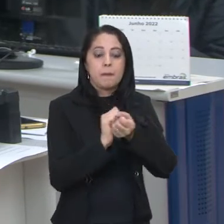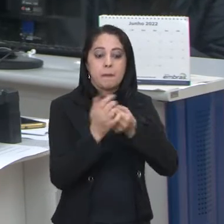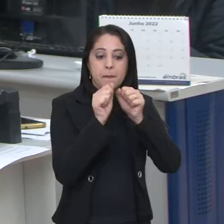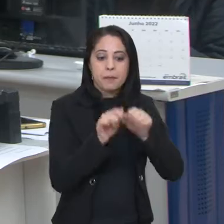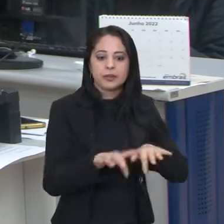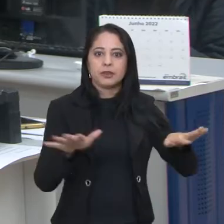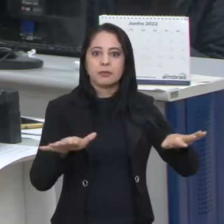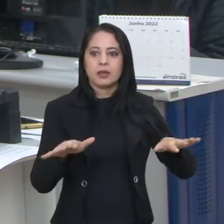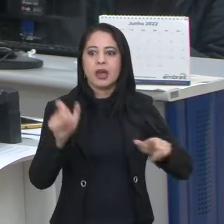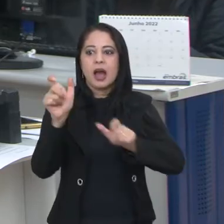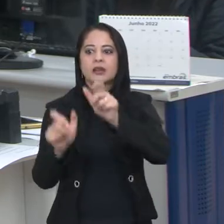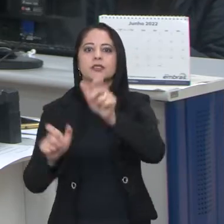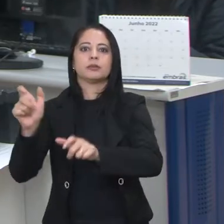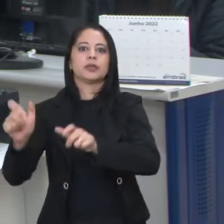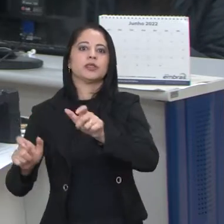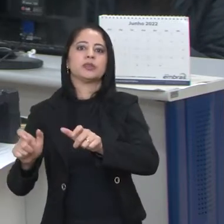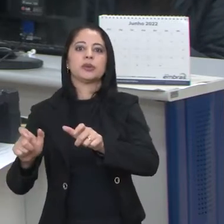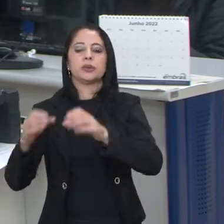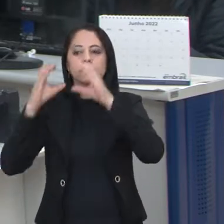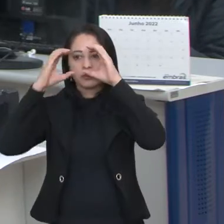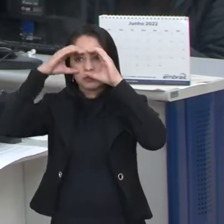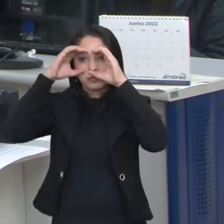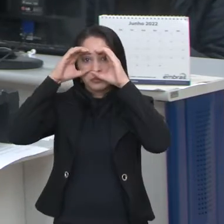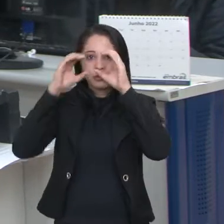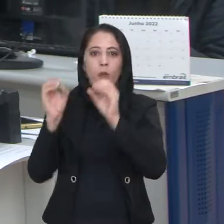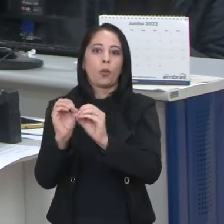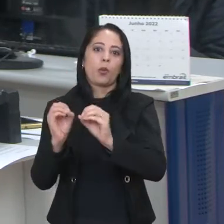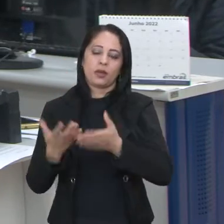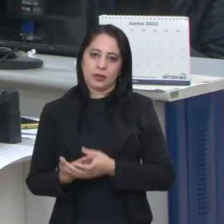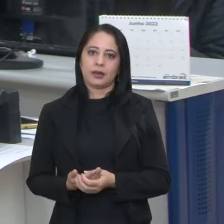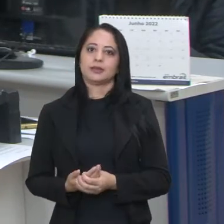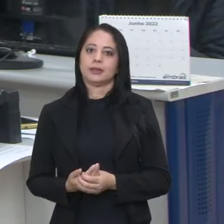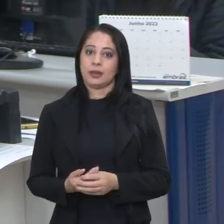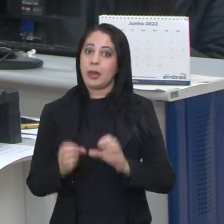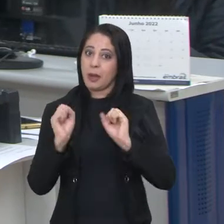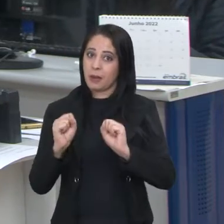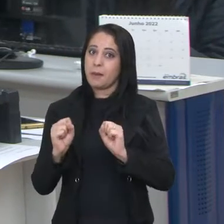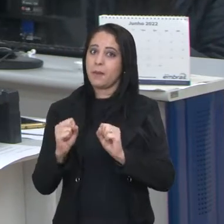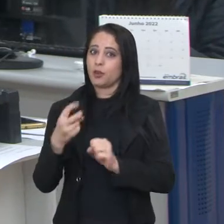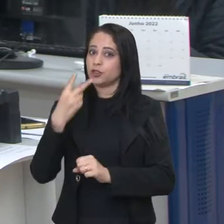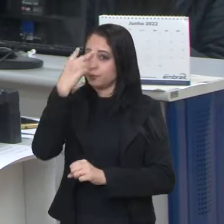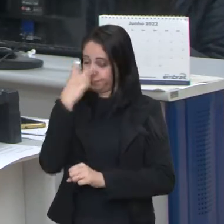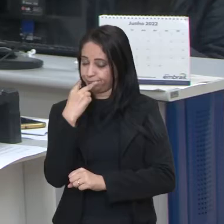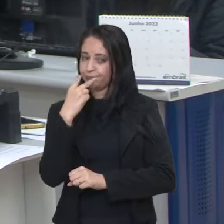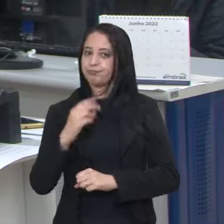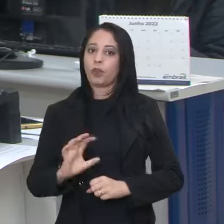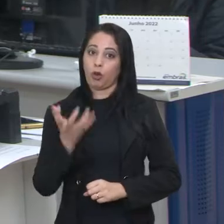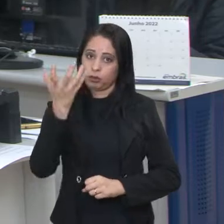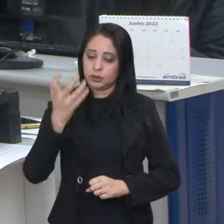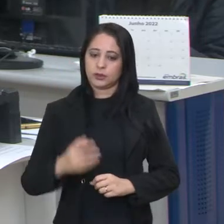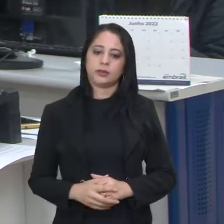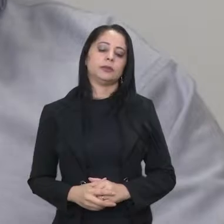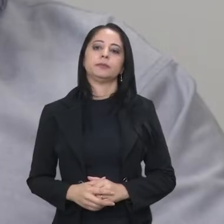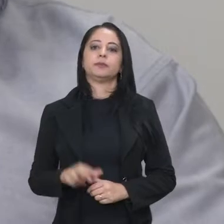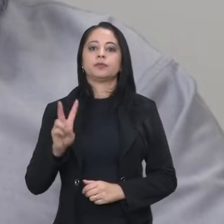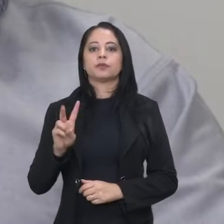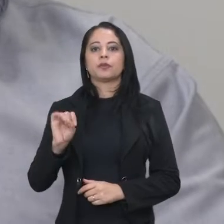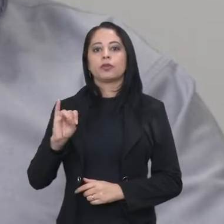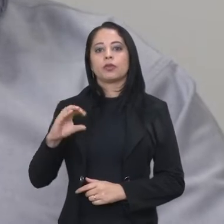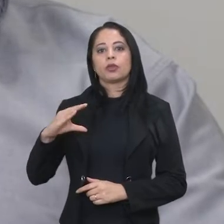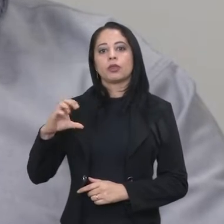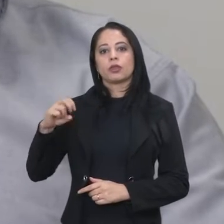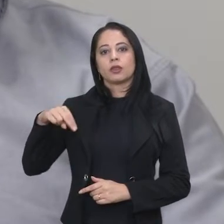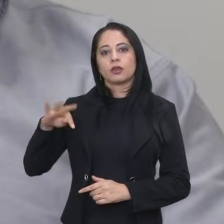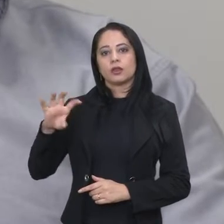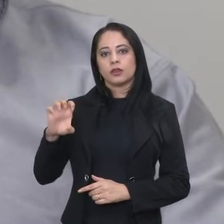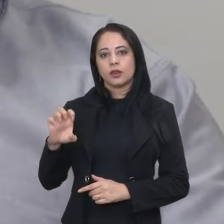acabaram deixando de fazer exames e o risco é a falta do diagnóstico da doença, que pode levar à cegueira. Seu